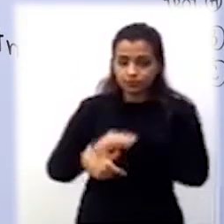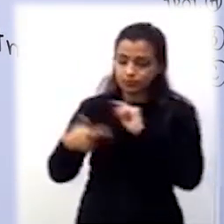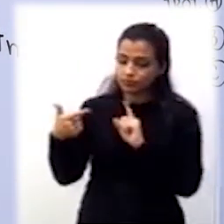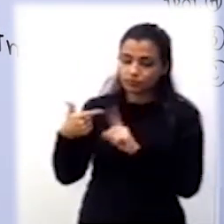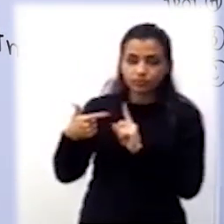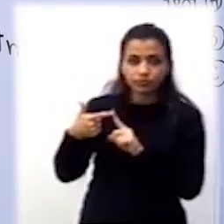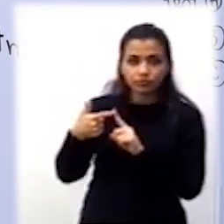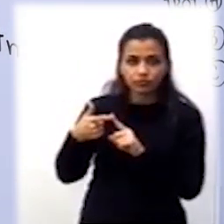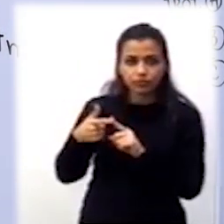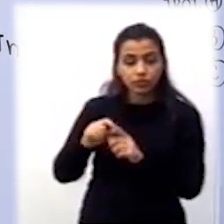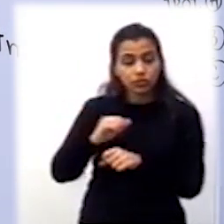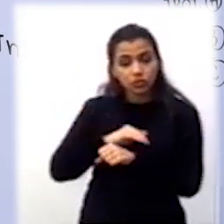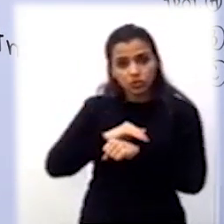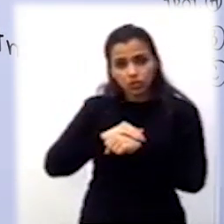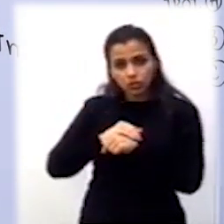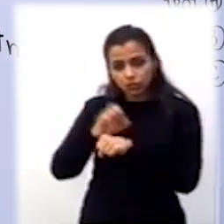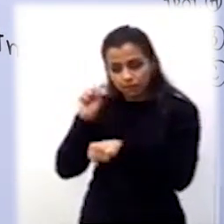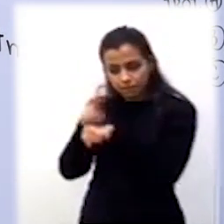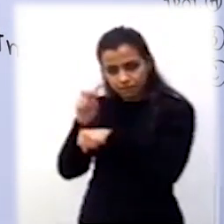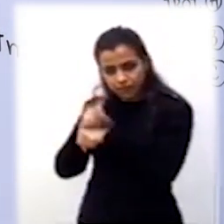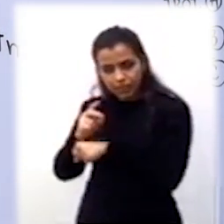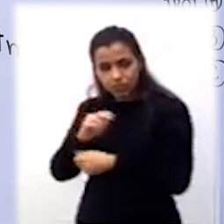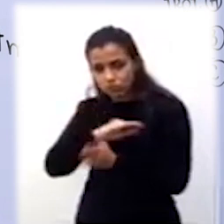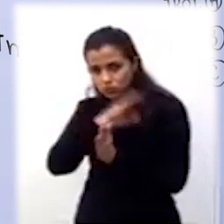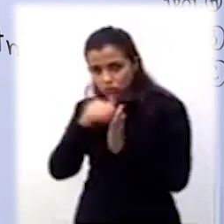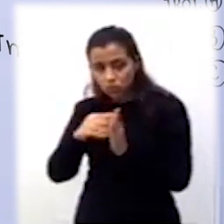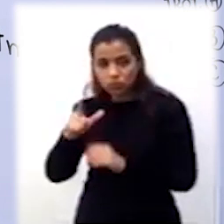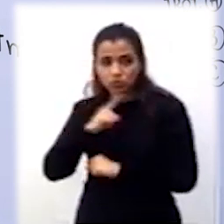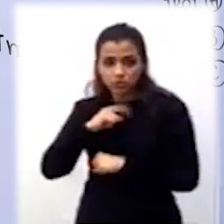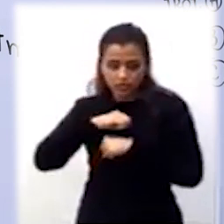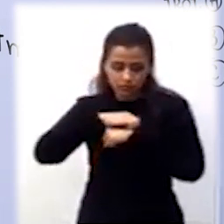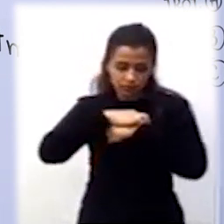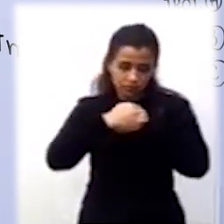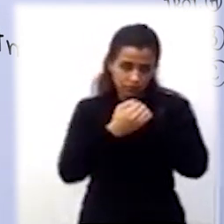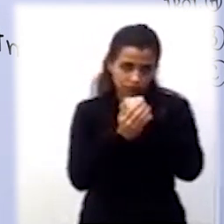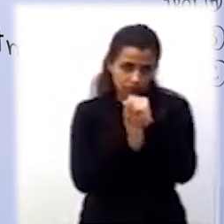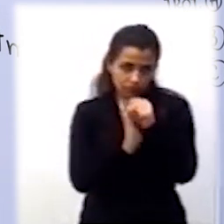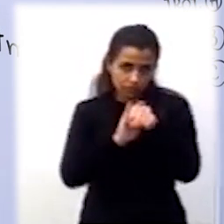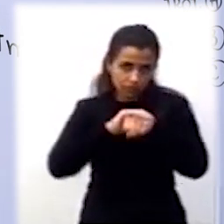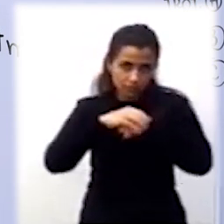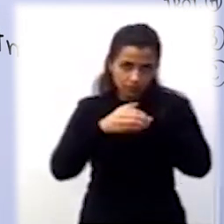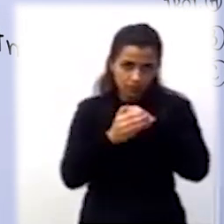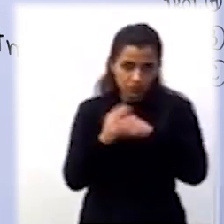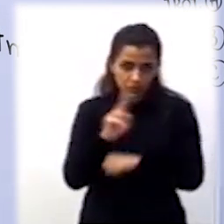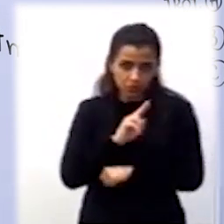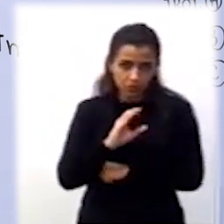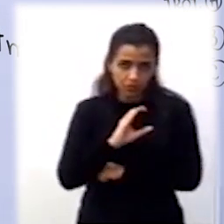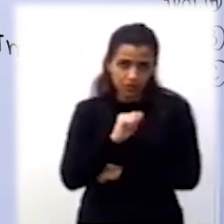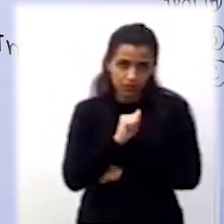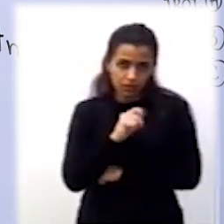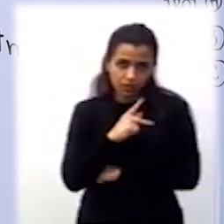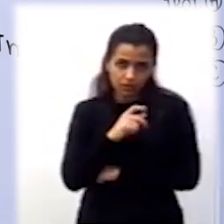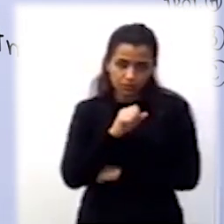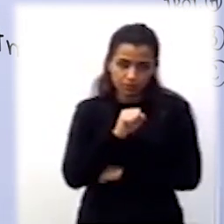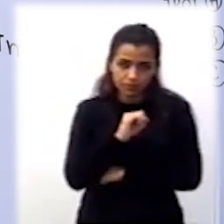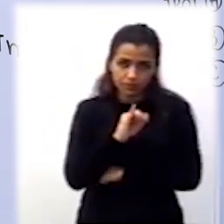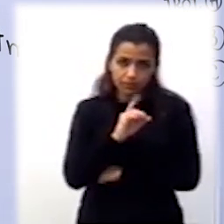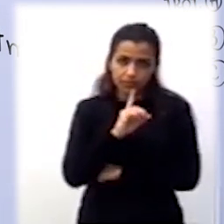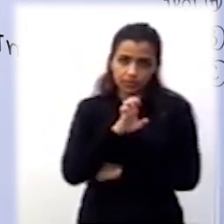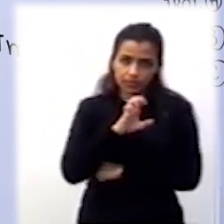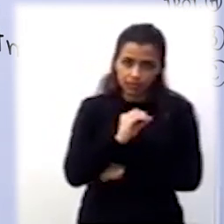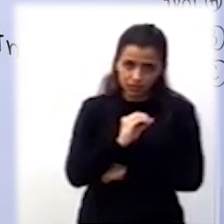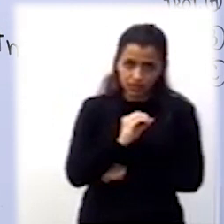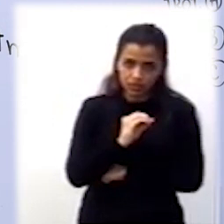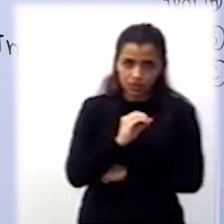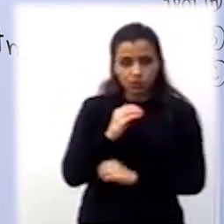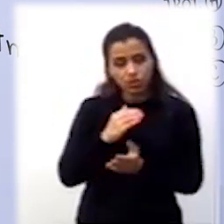possui uma cápsula proteica protetora denominada capsídeo. Até aí tudo bem. Que encerra um genoma de DNA